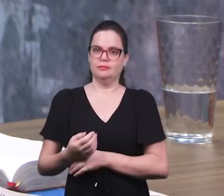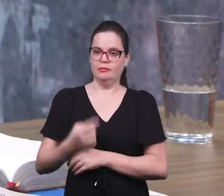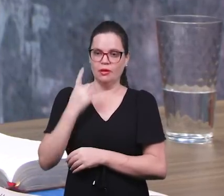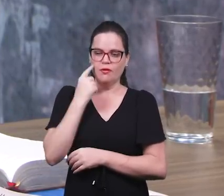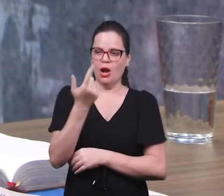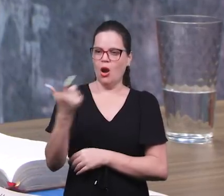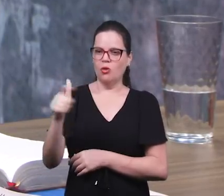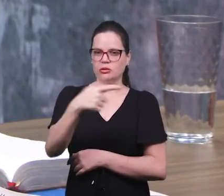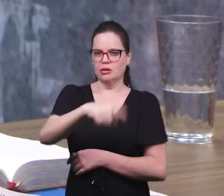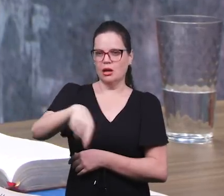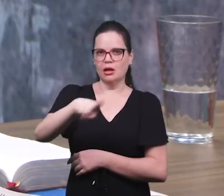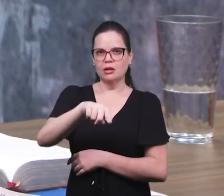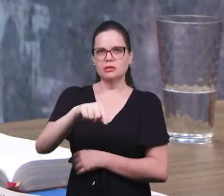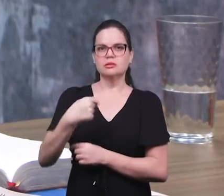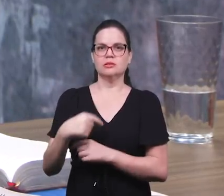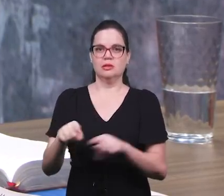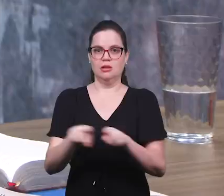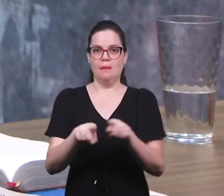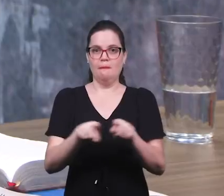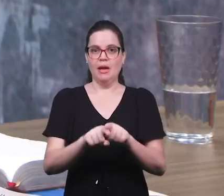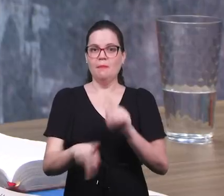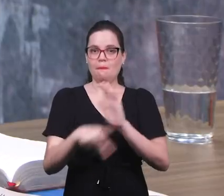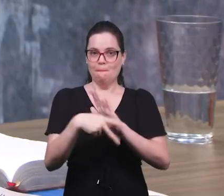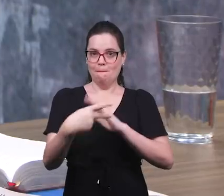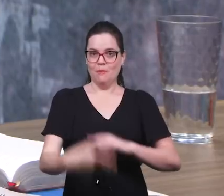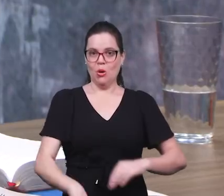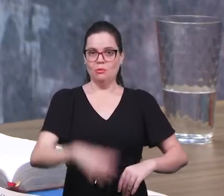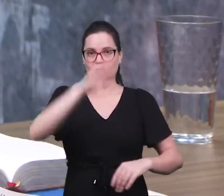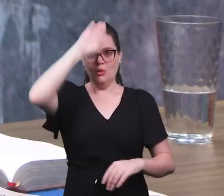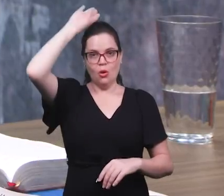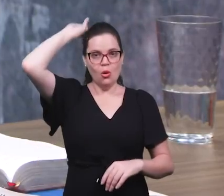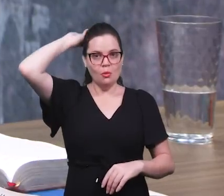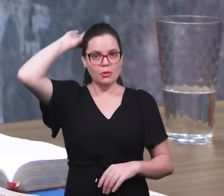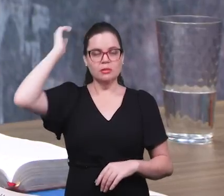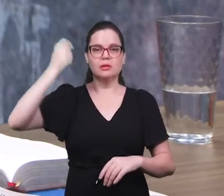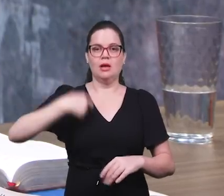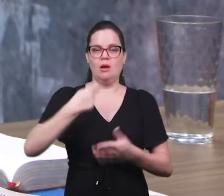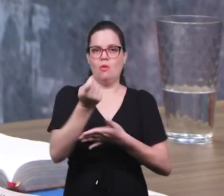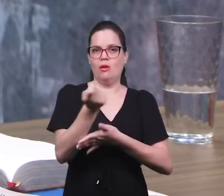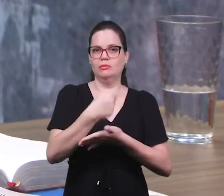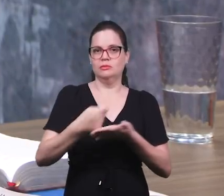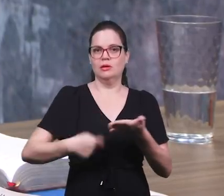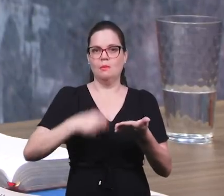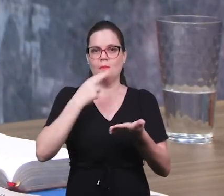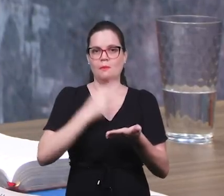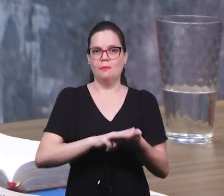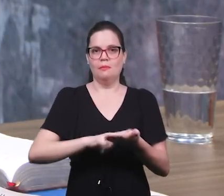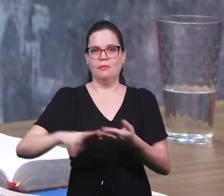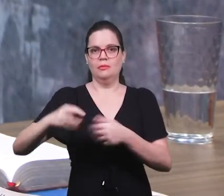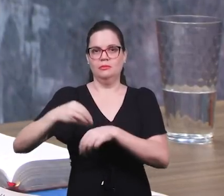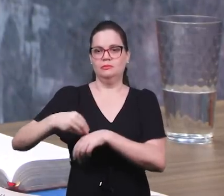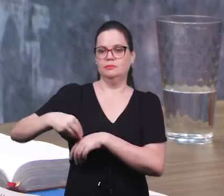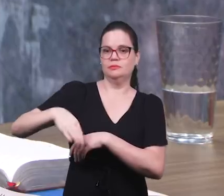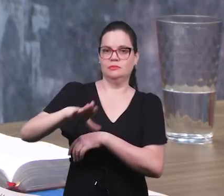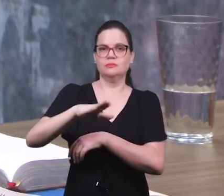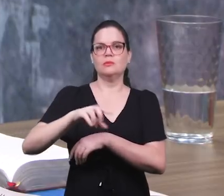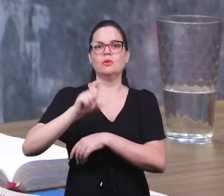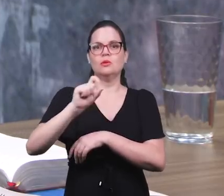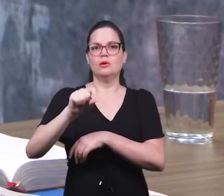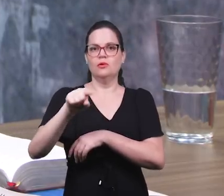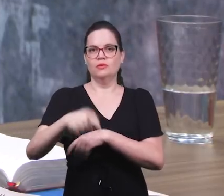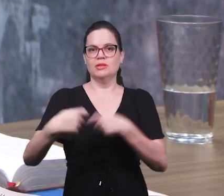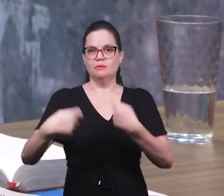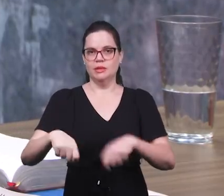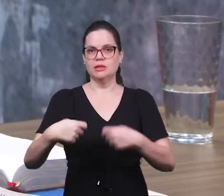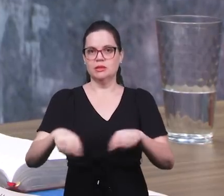mas porque eles eram cidadãos romanos, eu assinei uma ordem para que fossem colocados no rol dos que devem ser